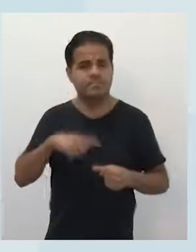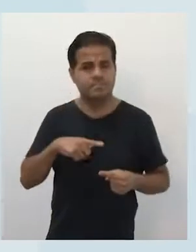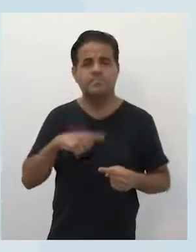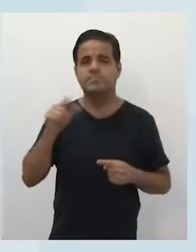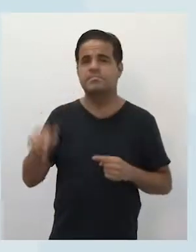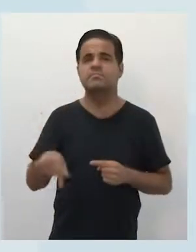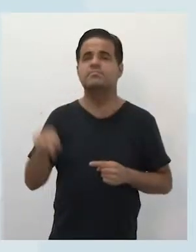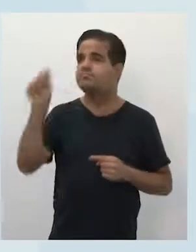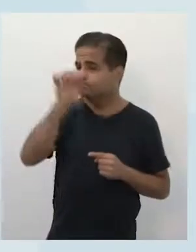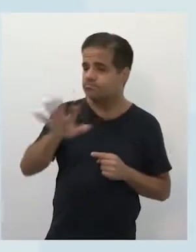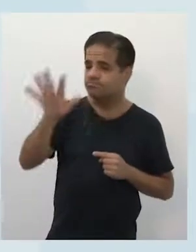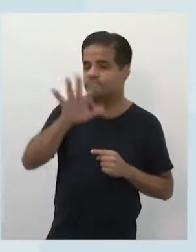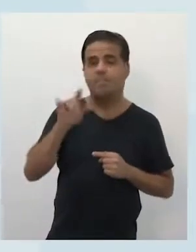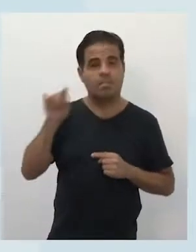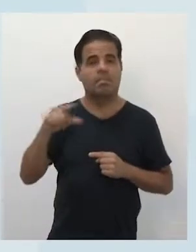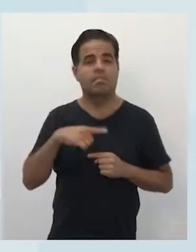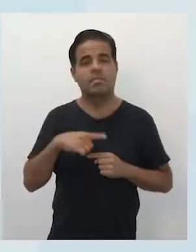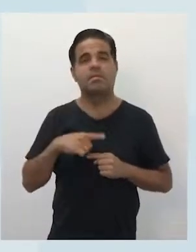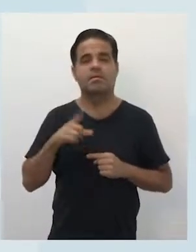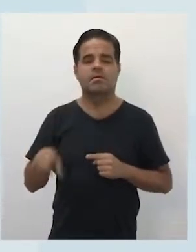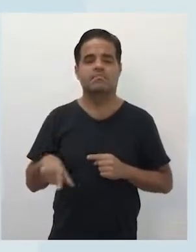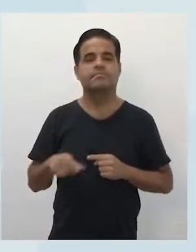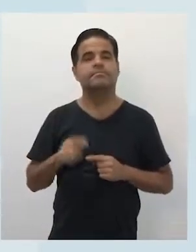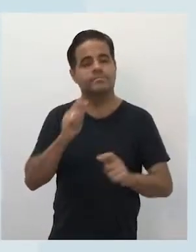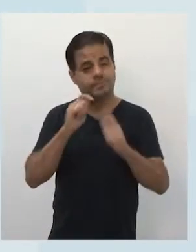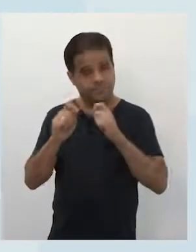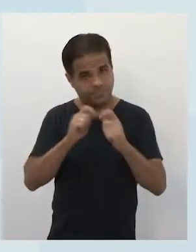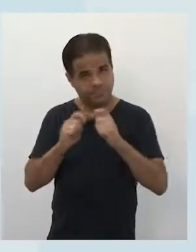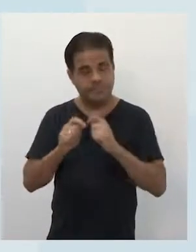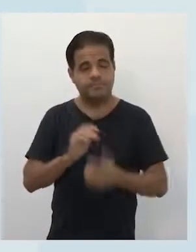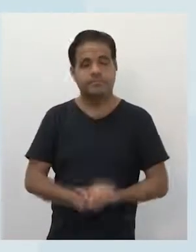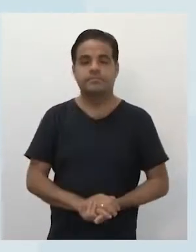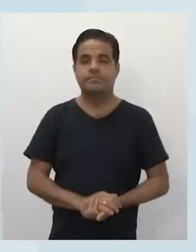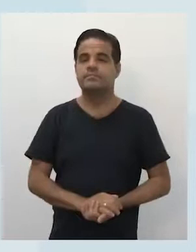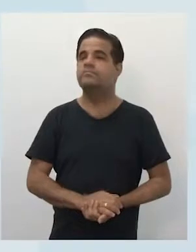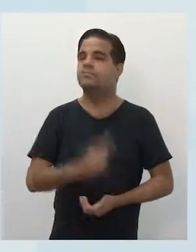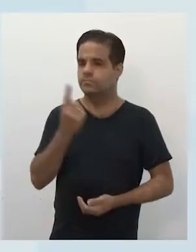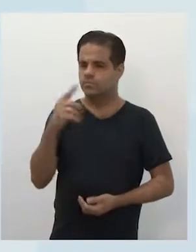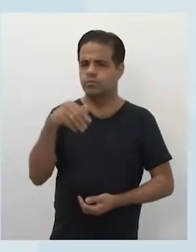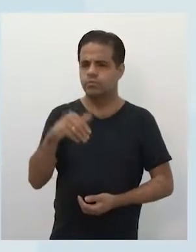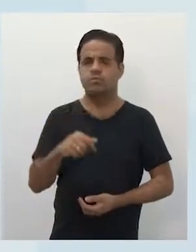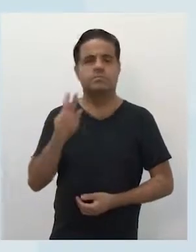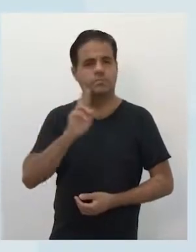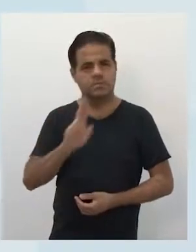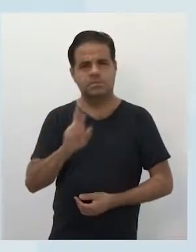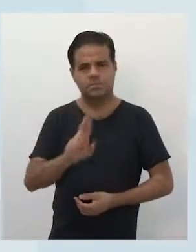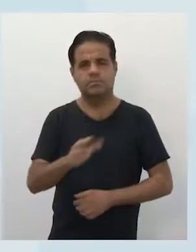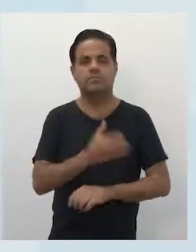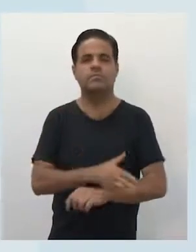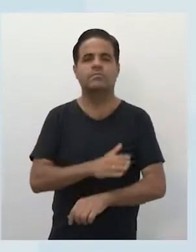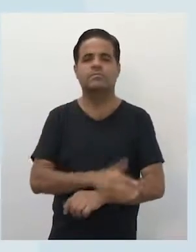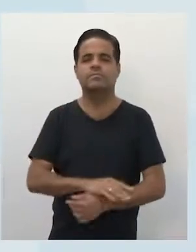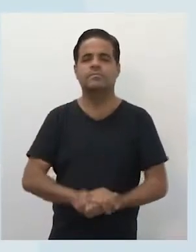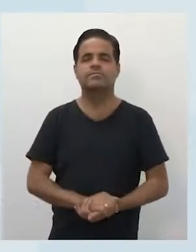uma imagem aí na reportagem? 1 minutinho para vocês responderem.